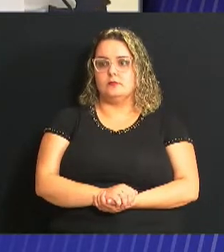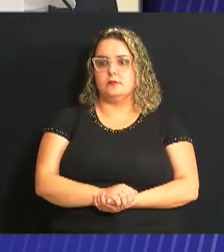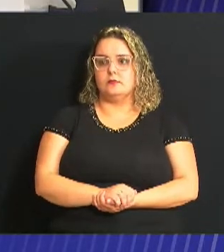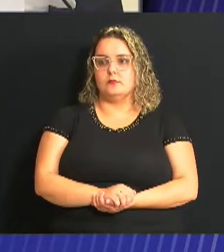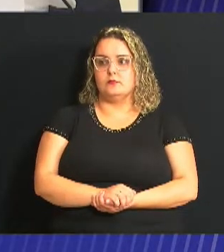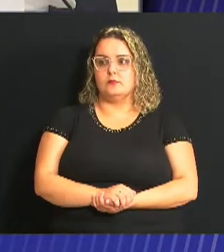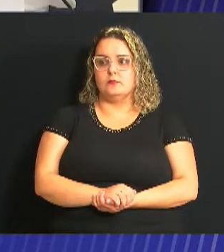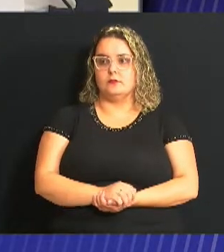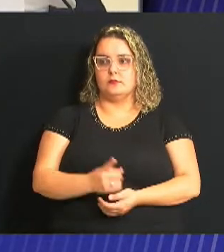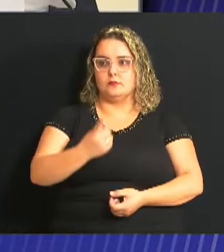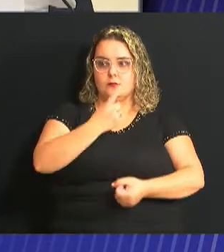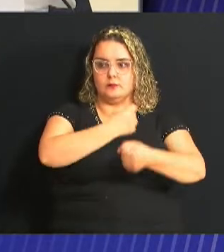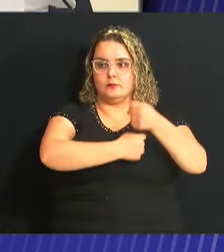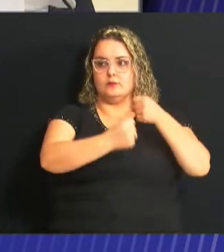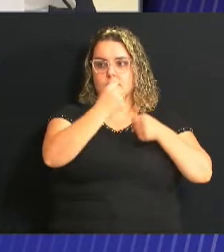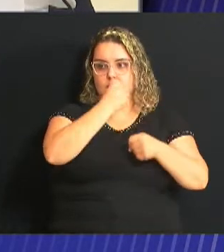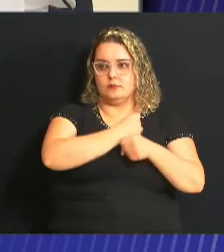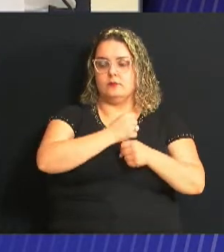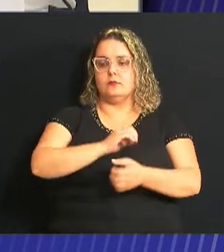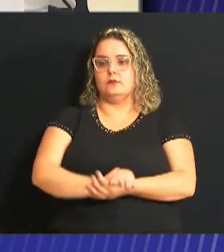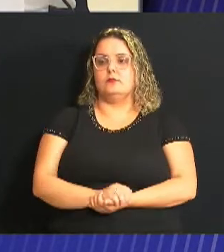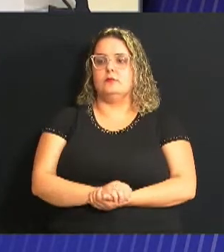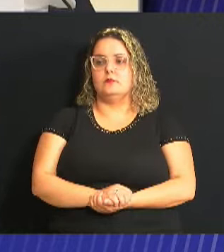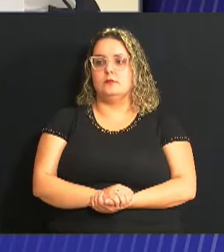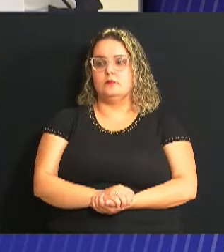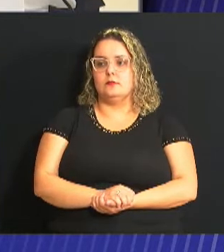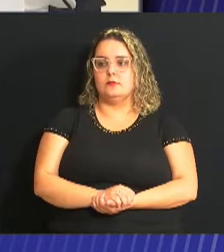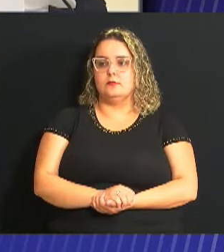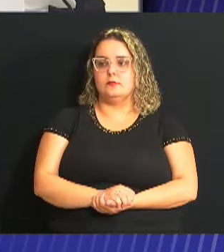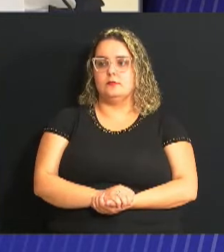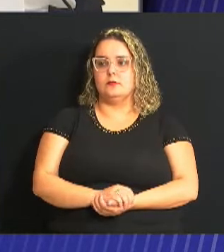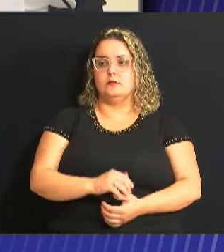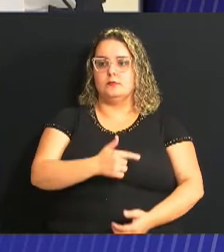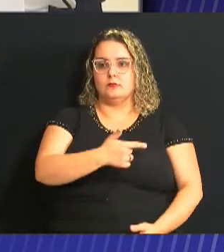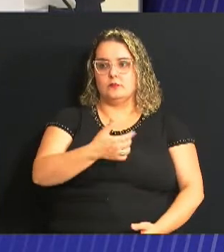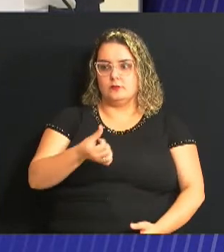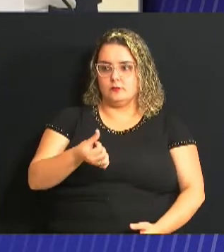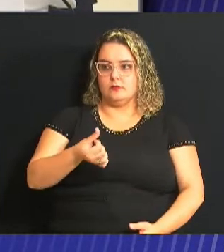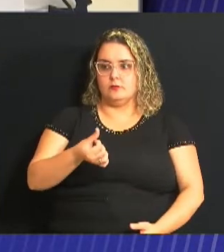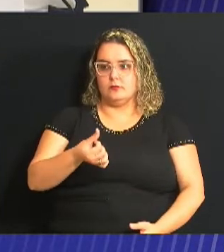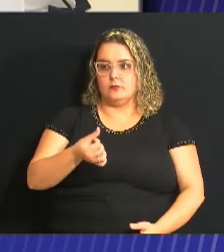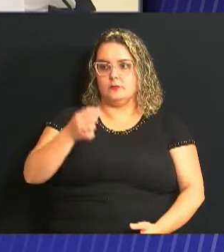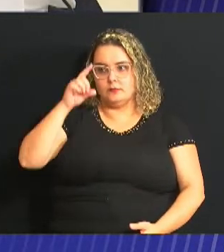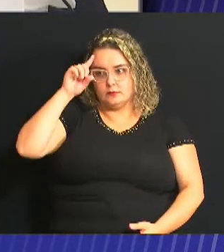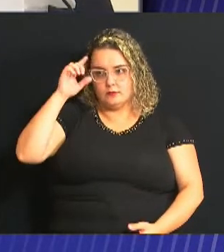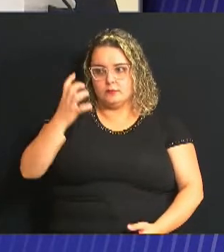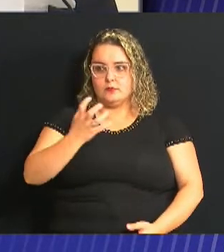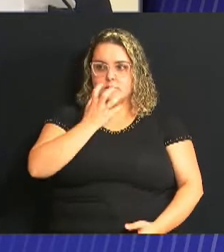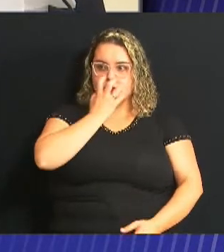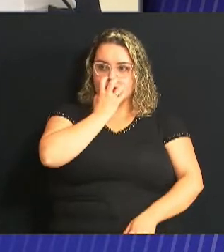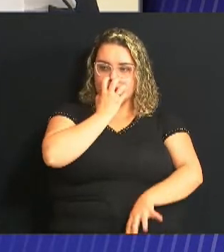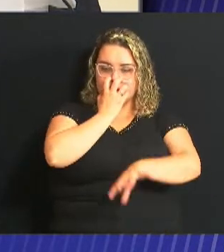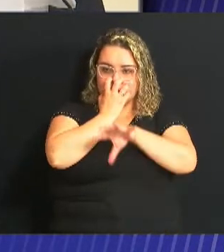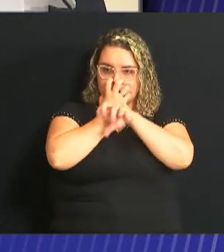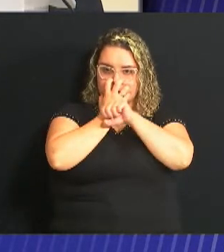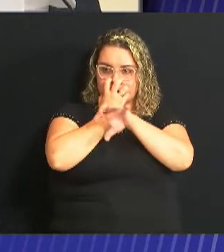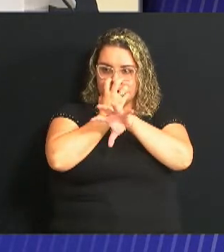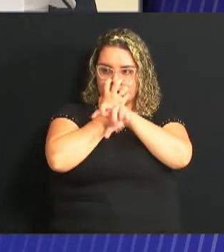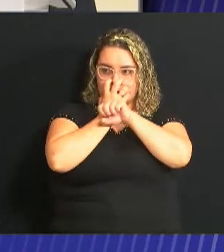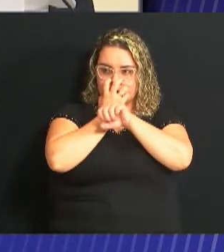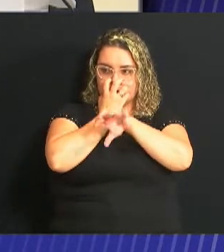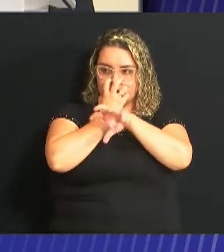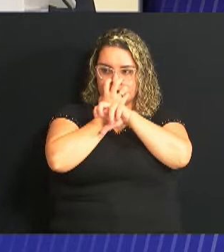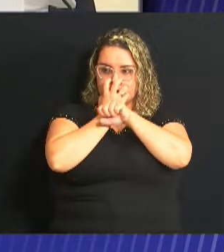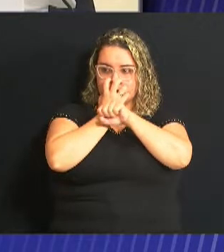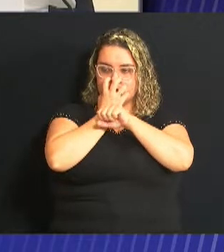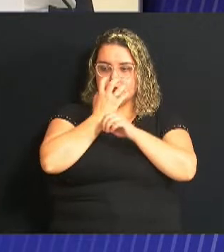Há um ano atrás, eu estive 26 dias entubado. E no final do mês